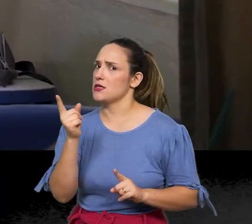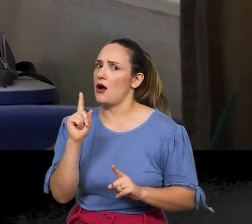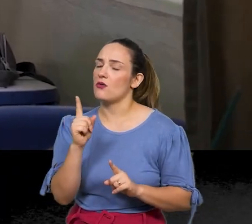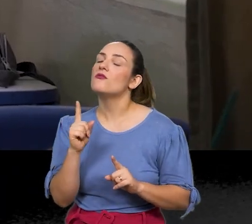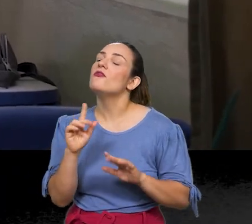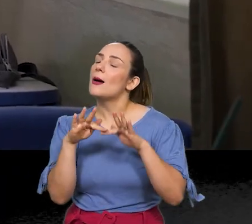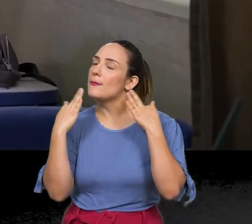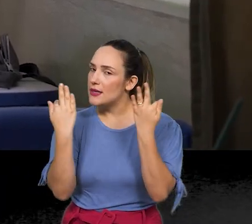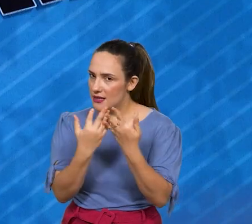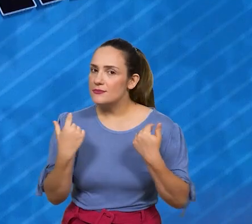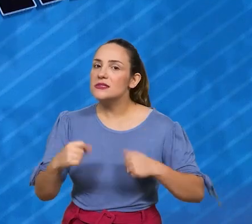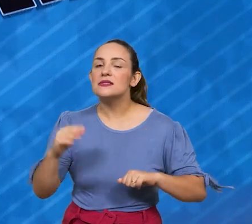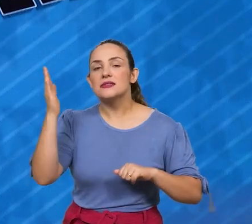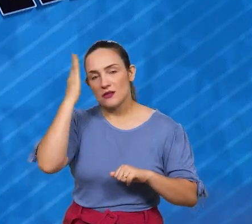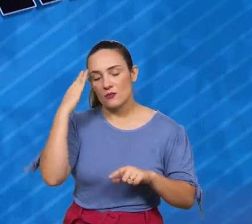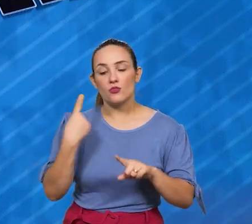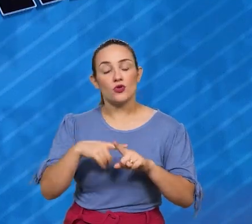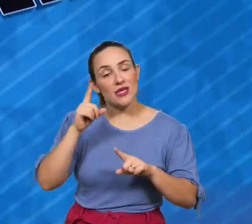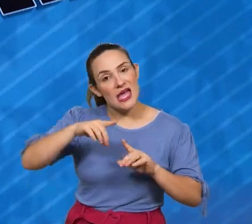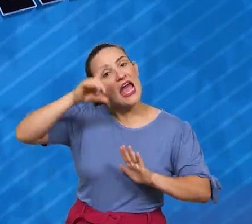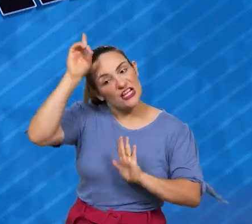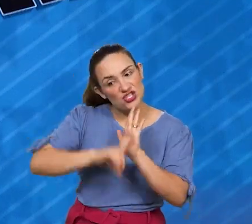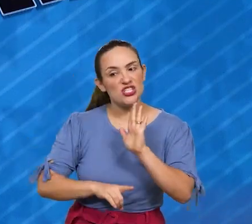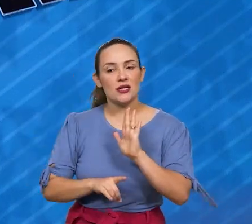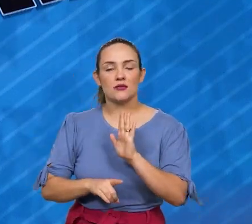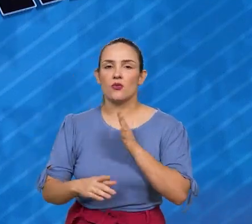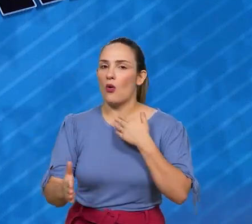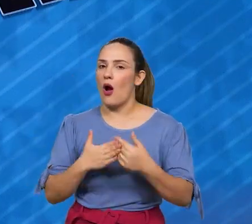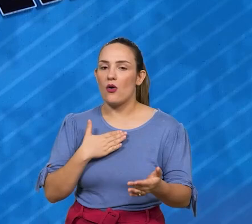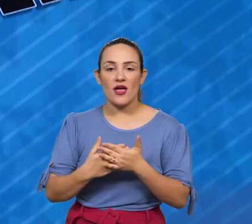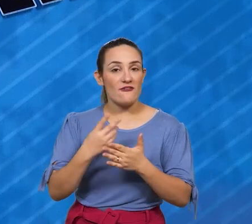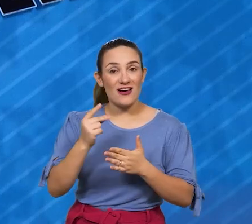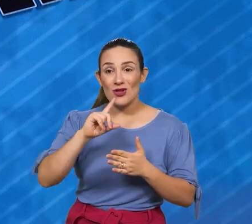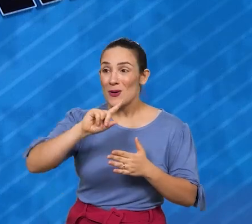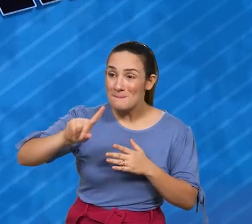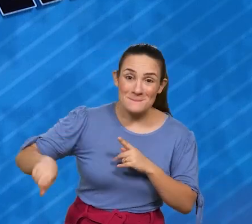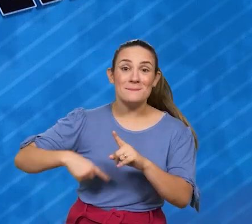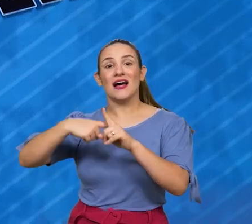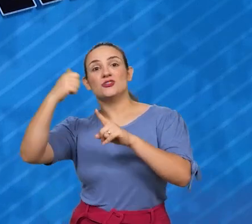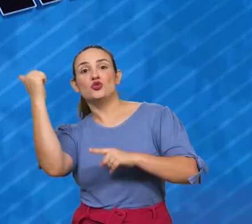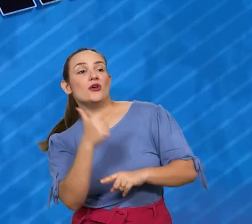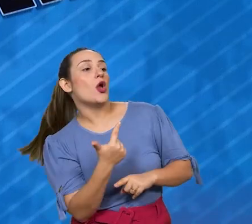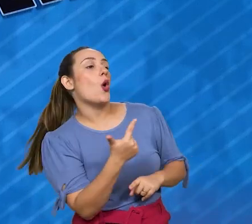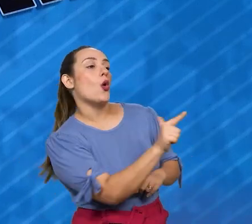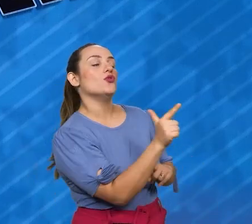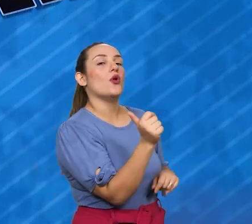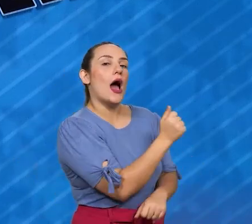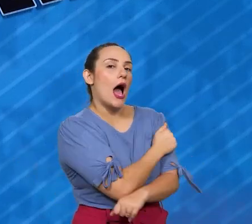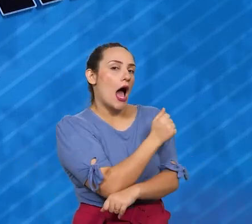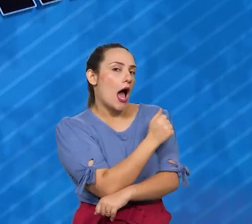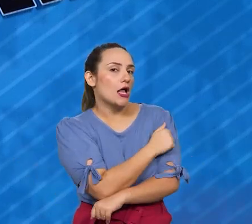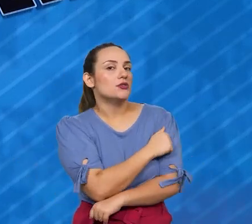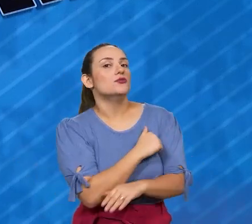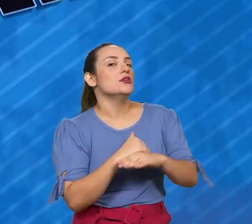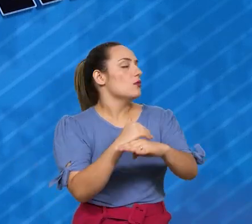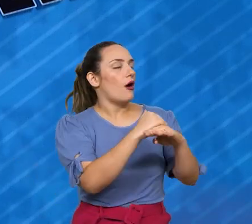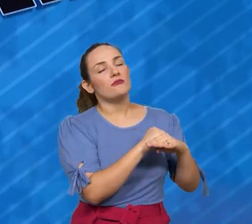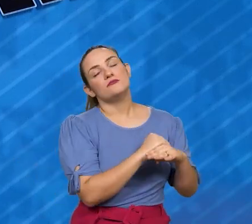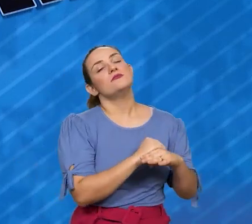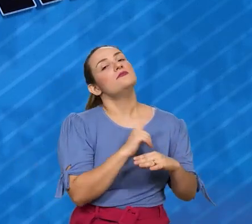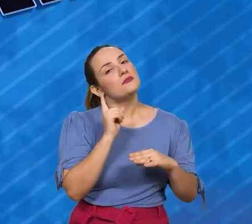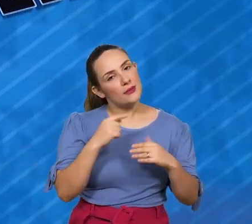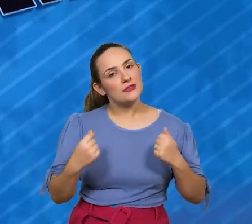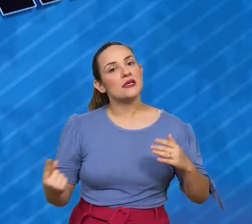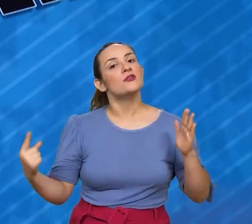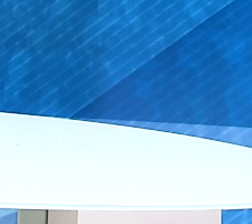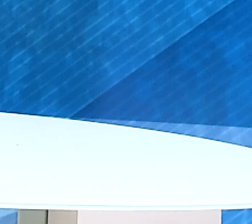bem instruídas, porque é direito, qualquer taxa, qualquer cobrança, isso daí é crime, é abusivo, tem que denunciar,